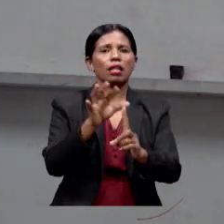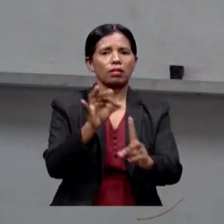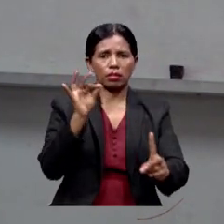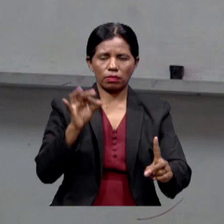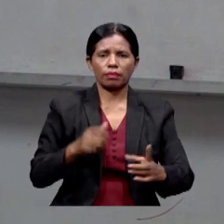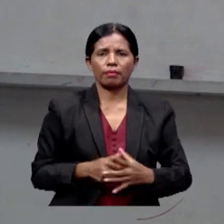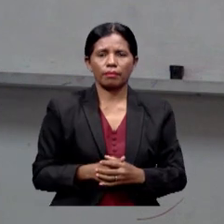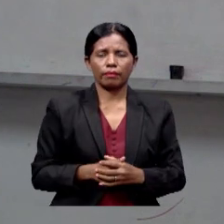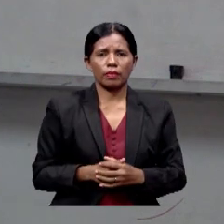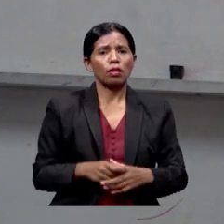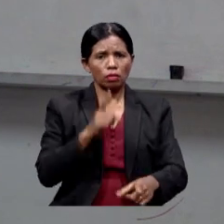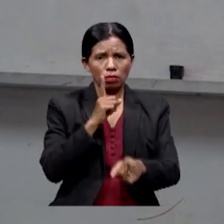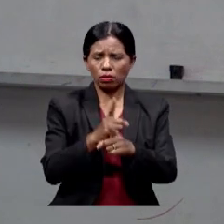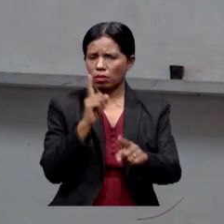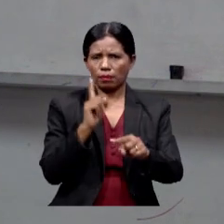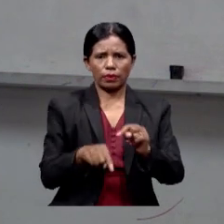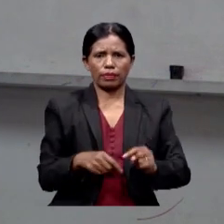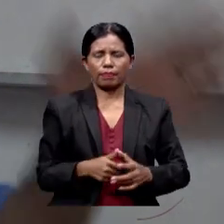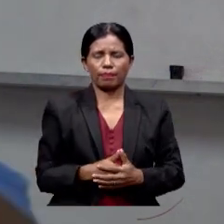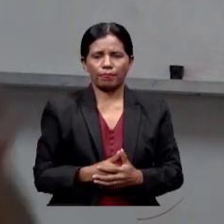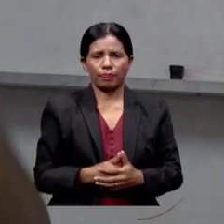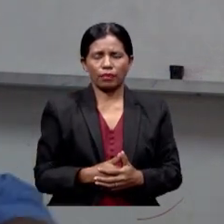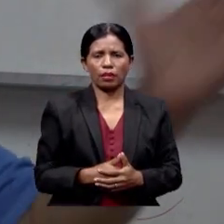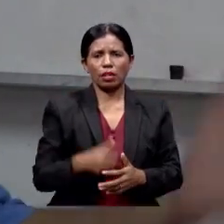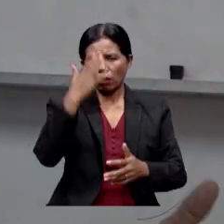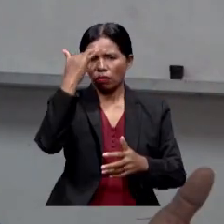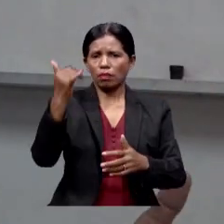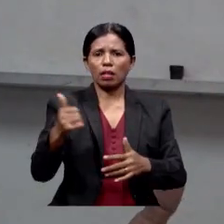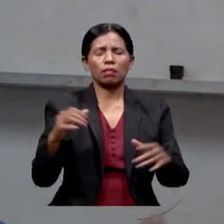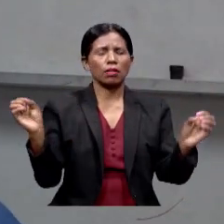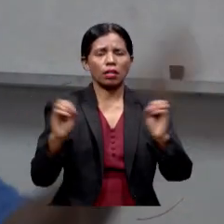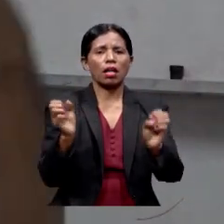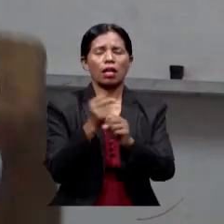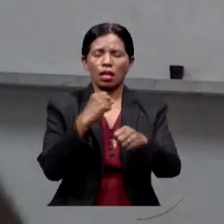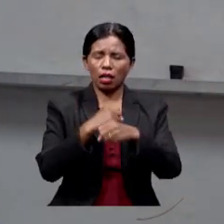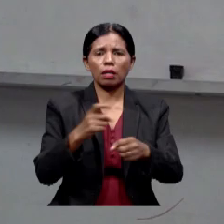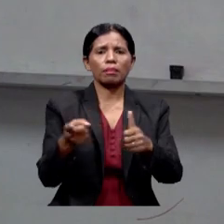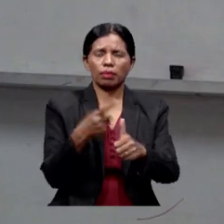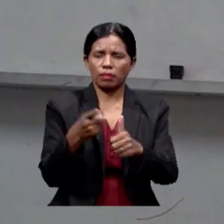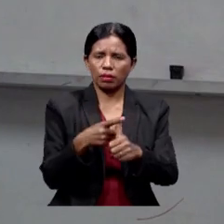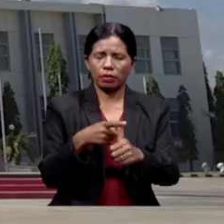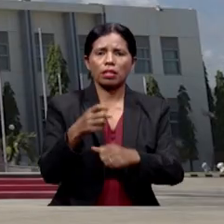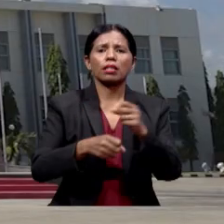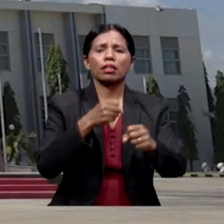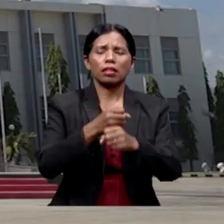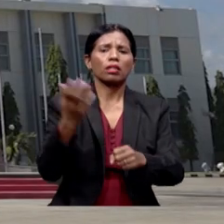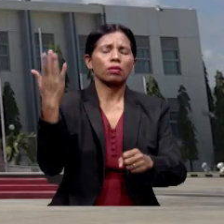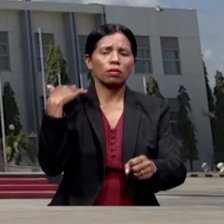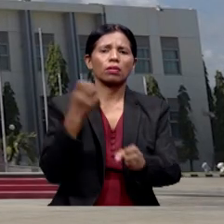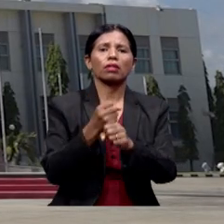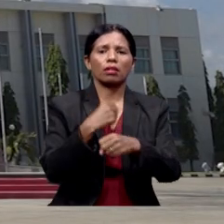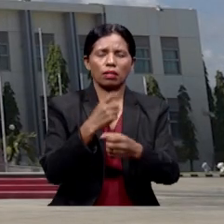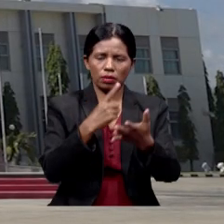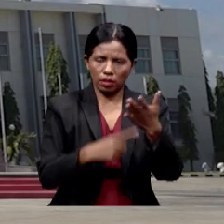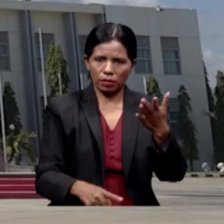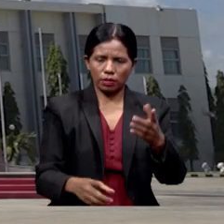elezione, tu non la vedi. Non sappiamo cosa acontece antes. Tiene ancora tu si rialza. Antes, né, e